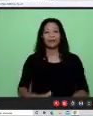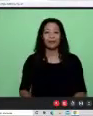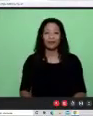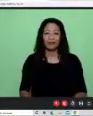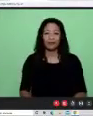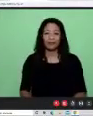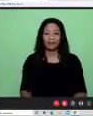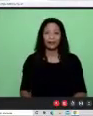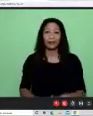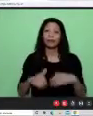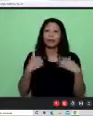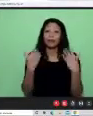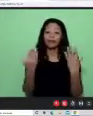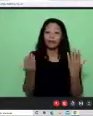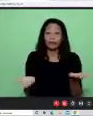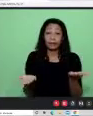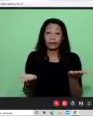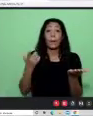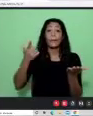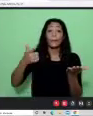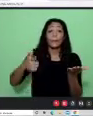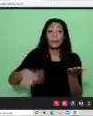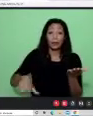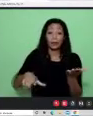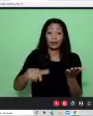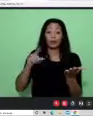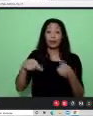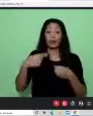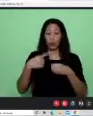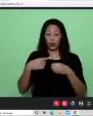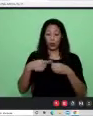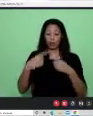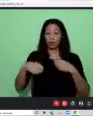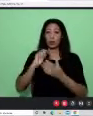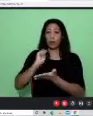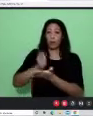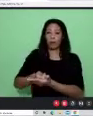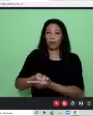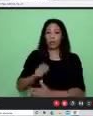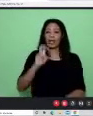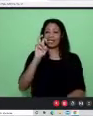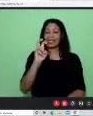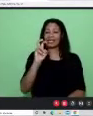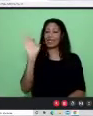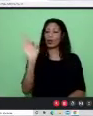terem ficado caros, o município agora está tendo que pagar 5% de royalty